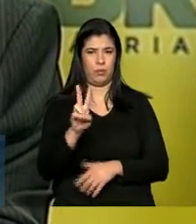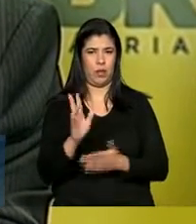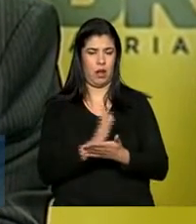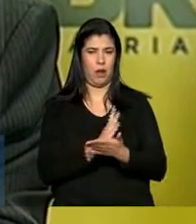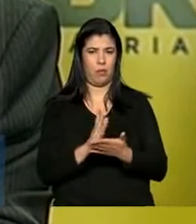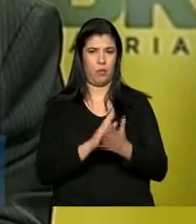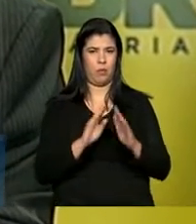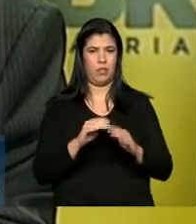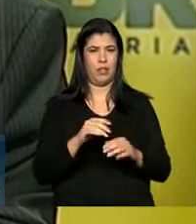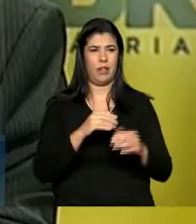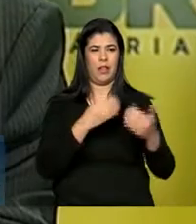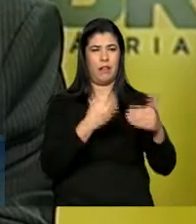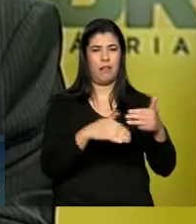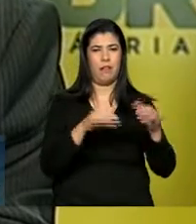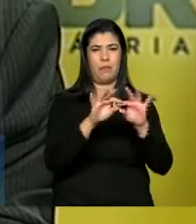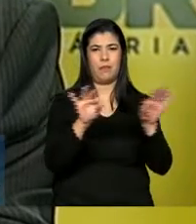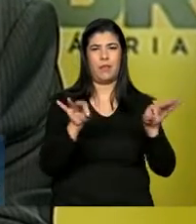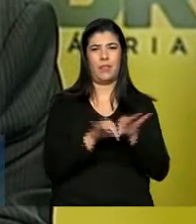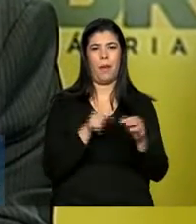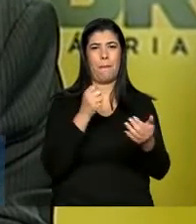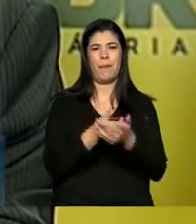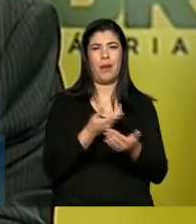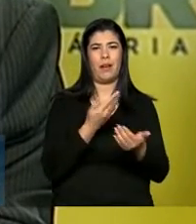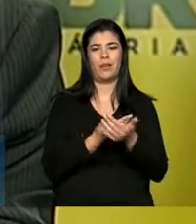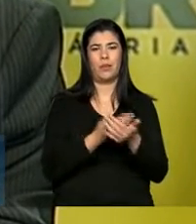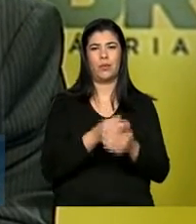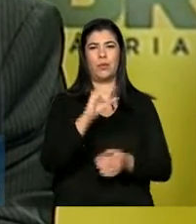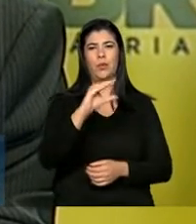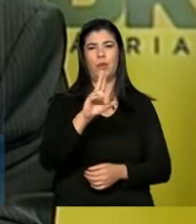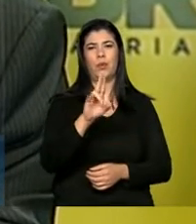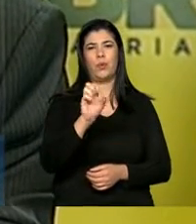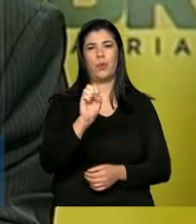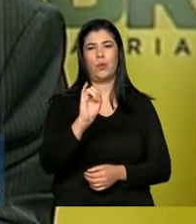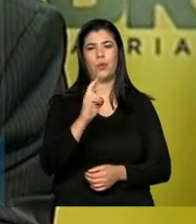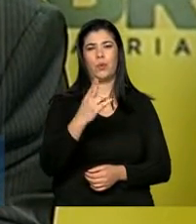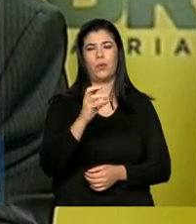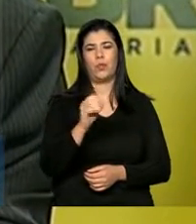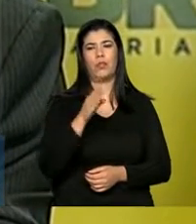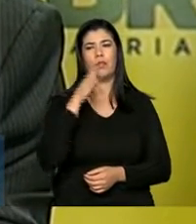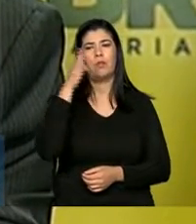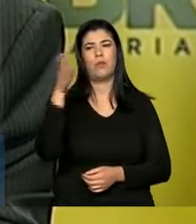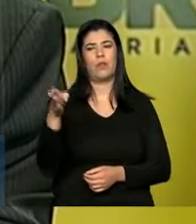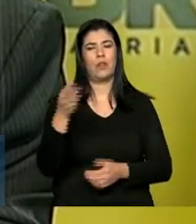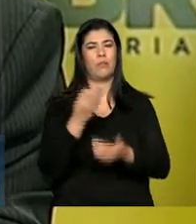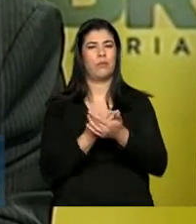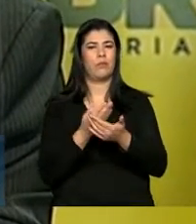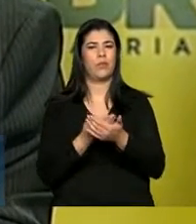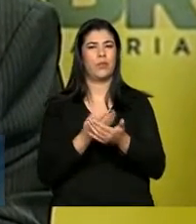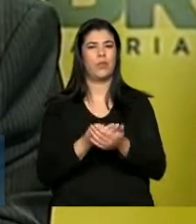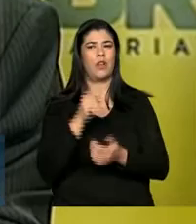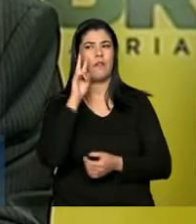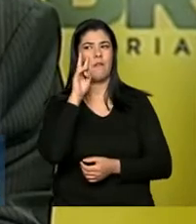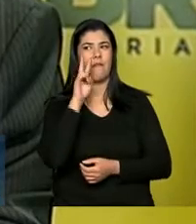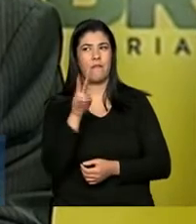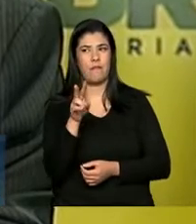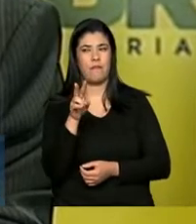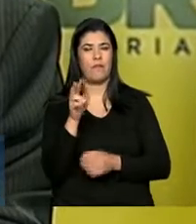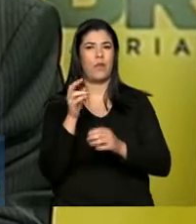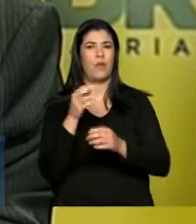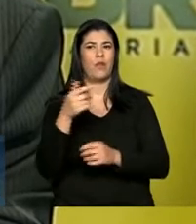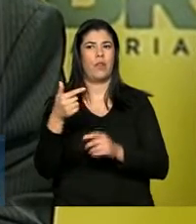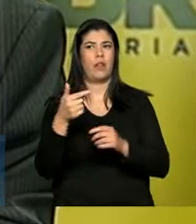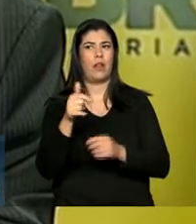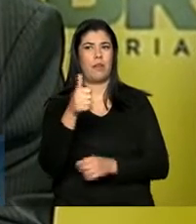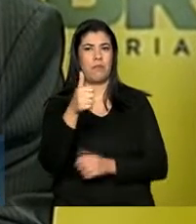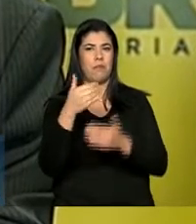cursinhos convidavam os de outros cursinhos que tiveram nota alta a assistir um mês de aula gratuito neles, preparando para a segunda fase. E